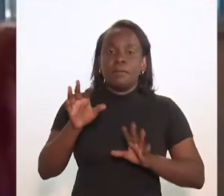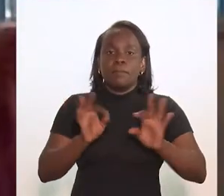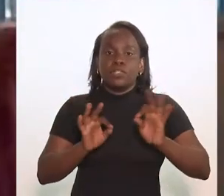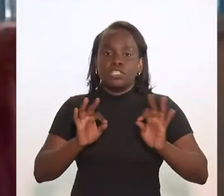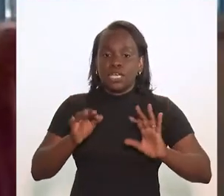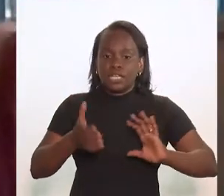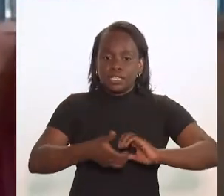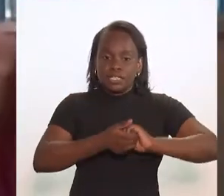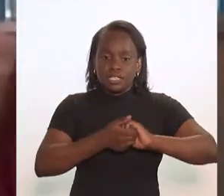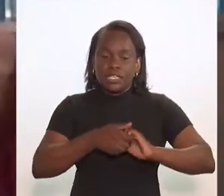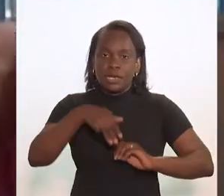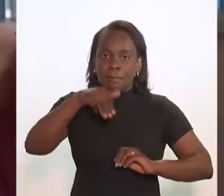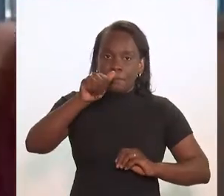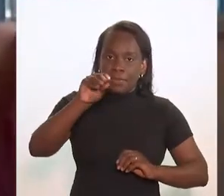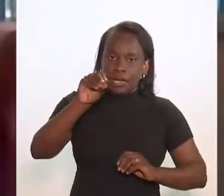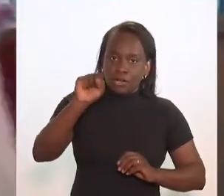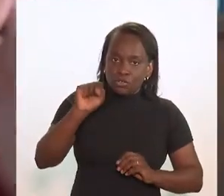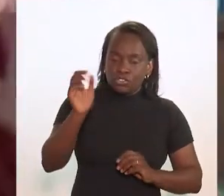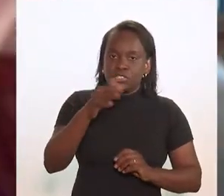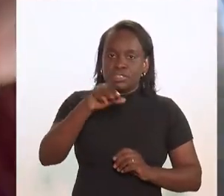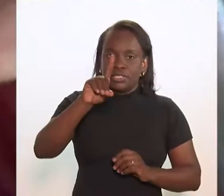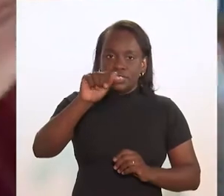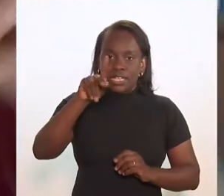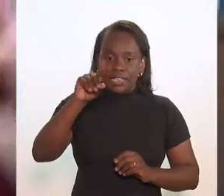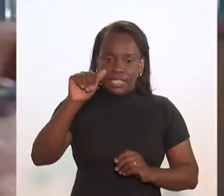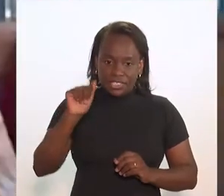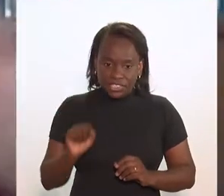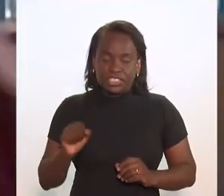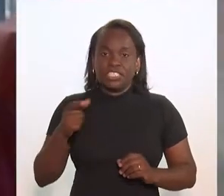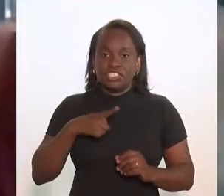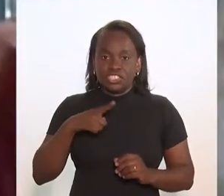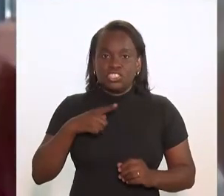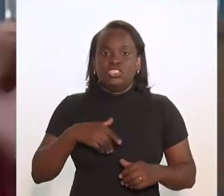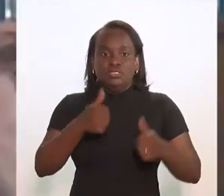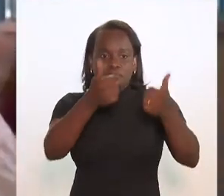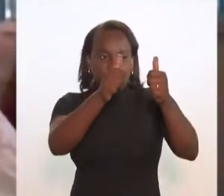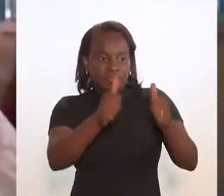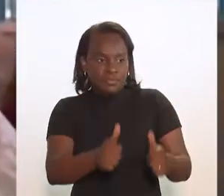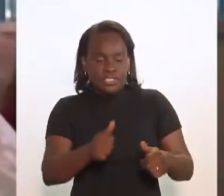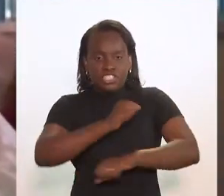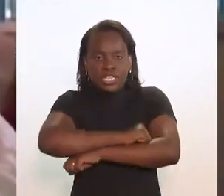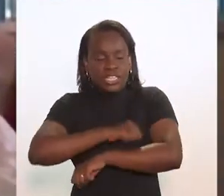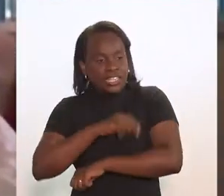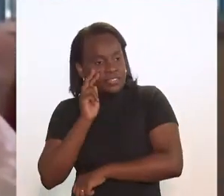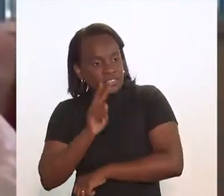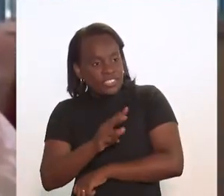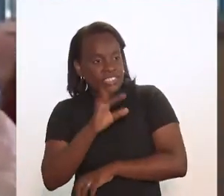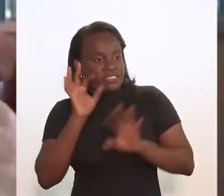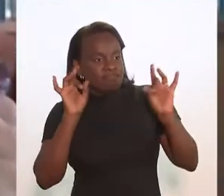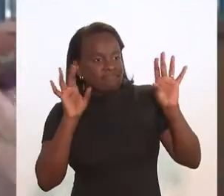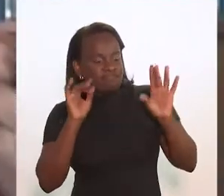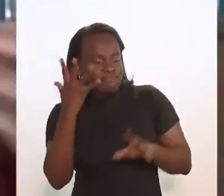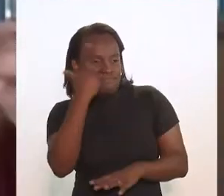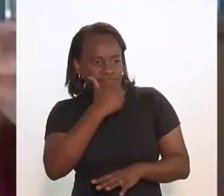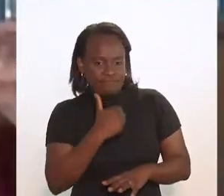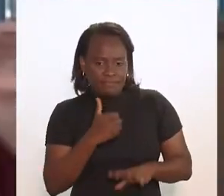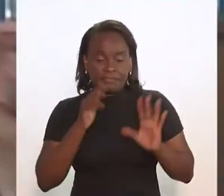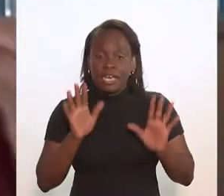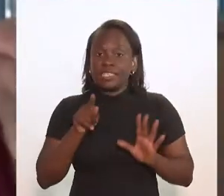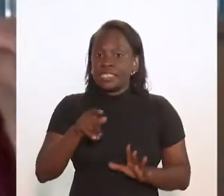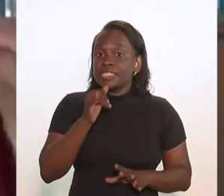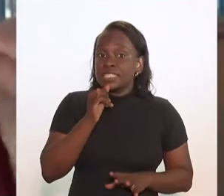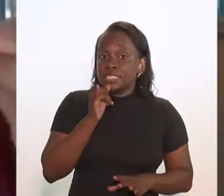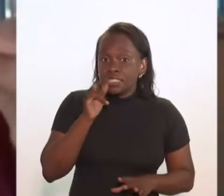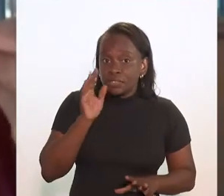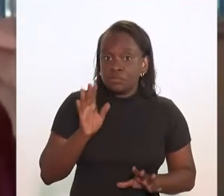Mãos Dadas. Eu tenho o privilégio que eu tive uma das esculturas em frente à minha janela, foi muito bonito. Mas eu acho que